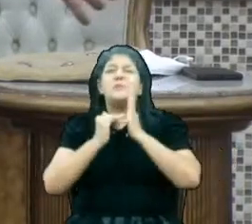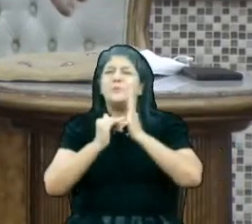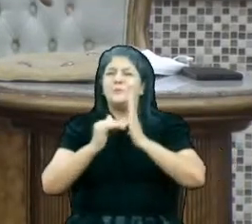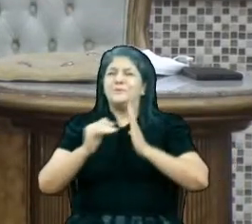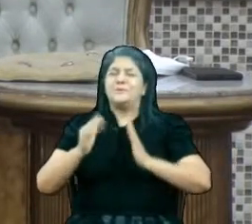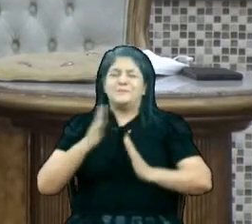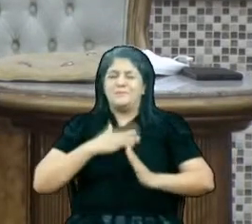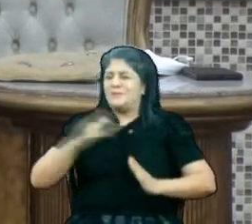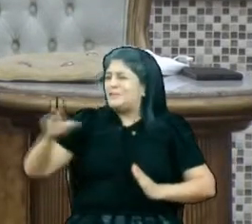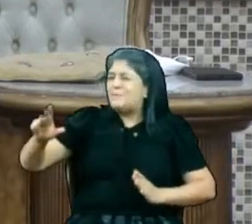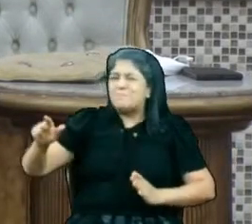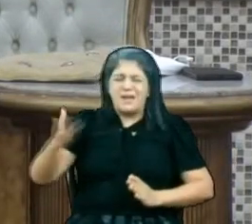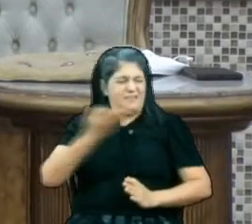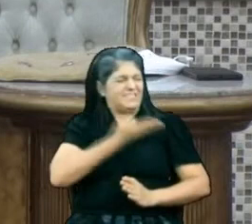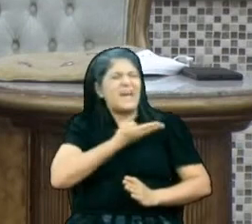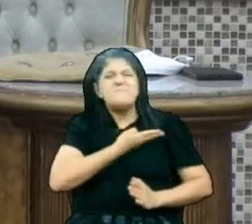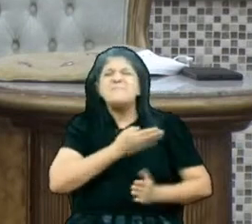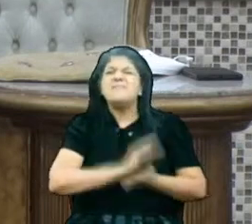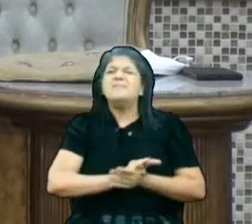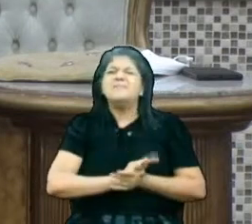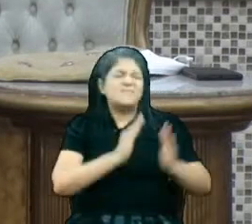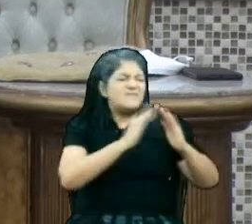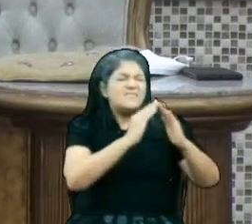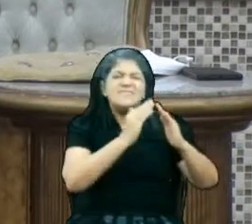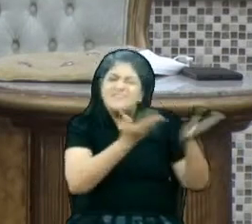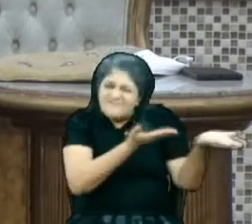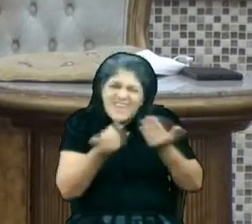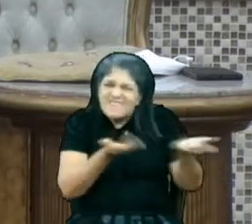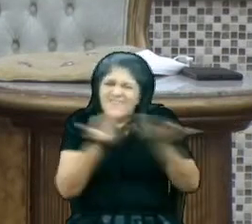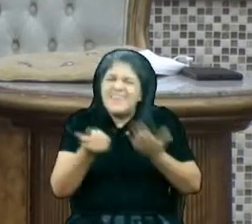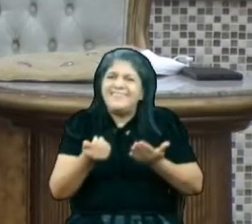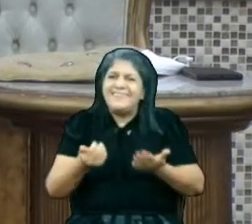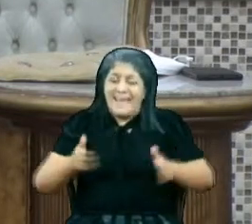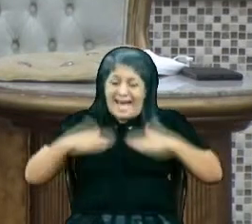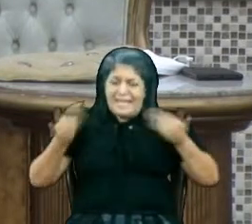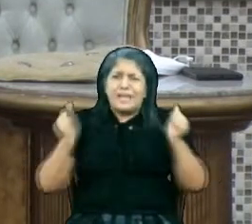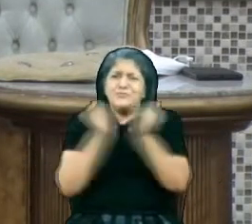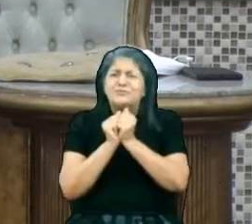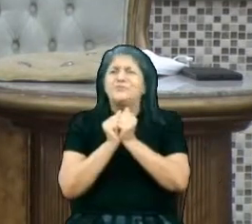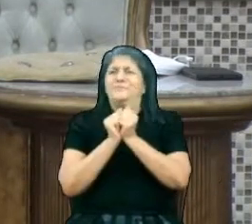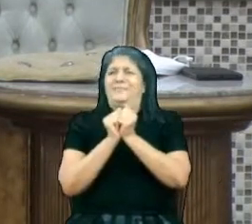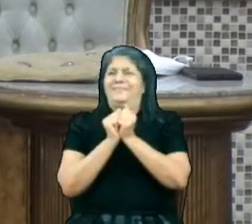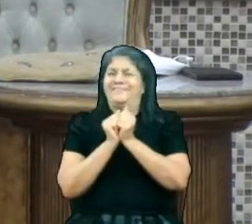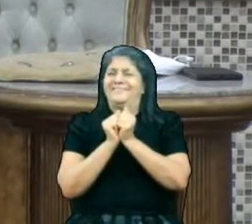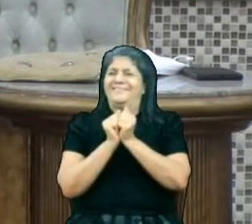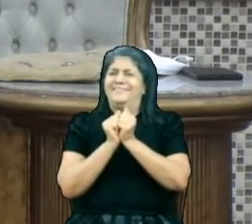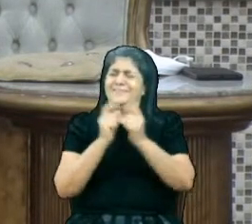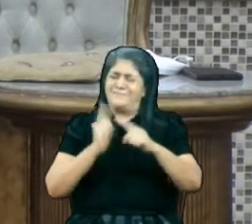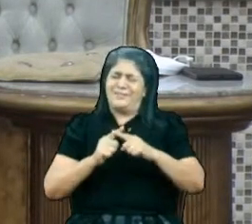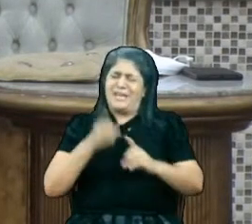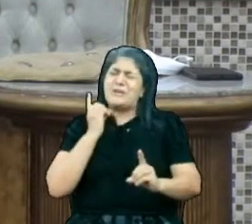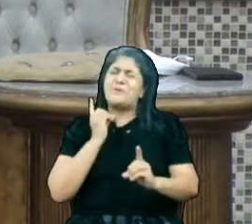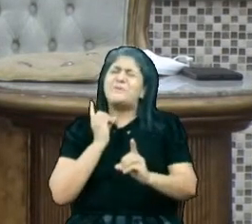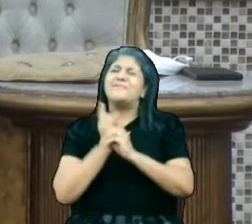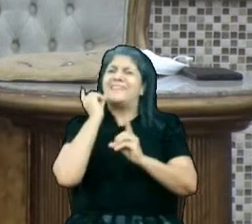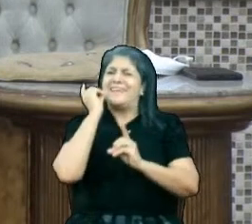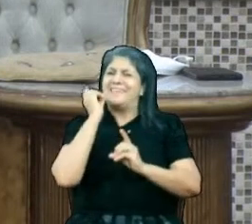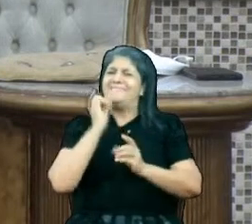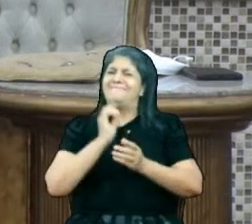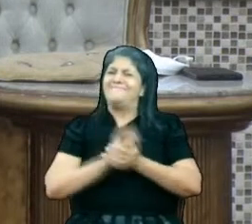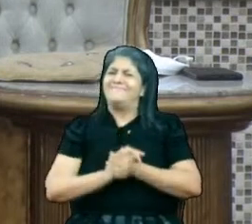irmãos se ela chamou amigas e vizinhas e disse alegrar-nos comigo alegrar os comigo